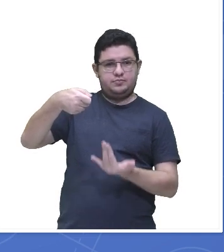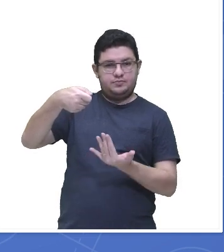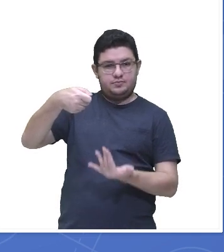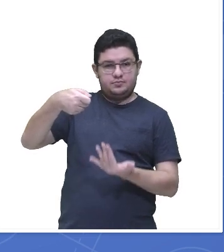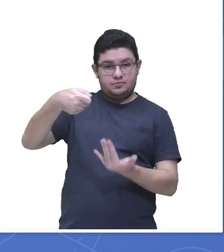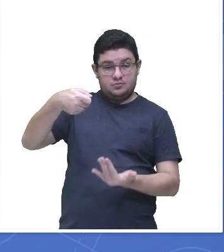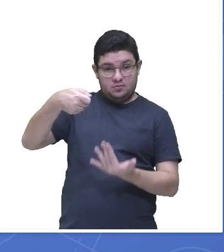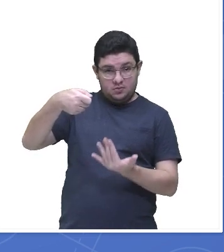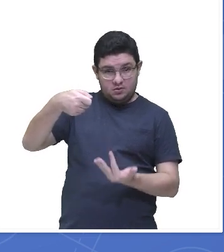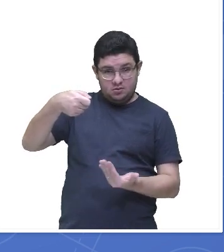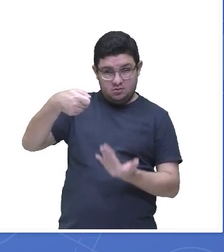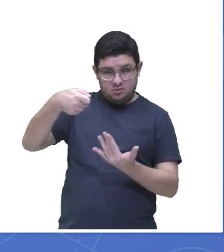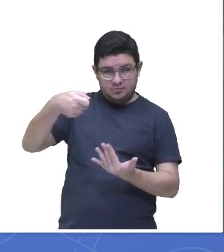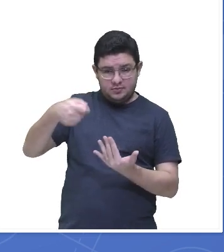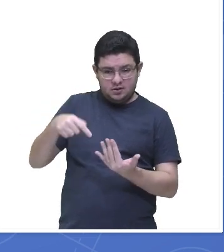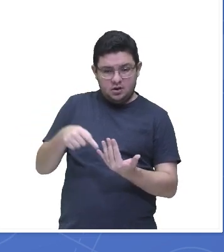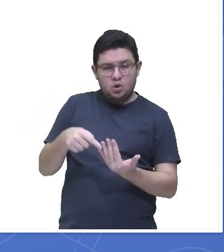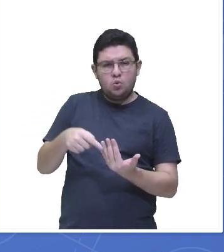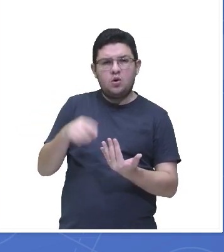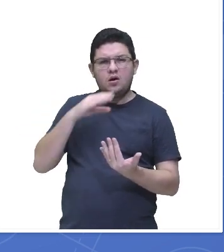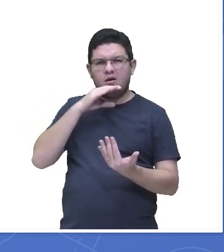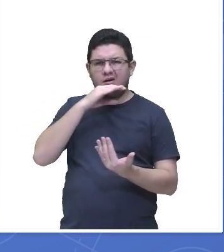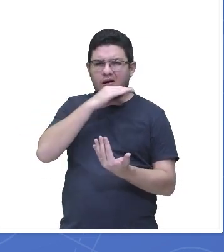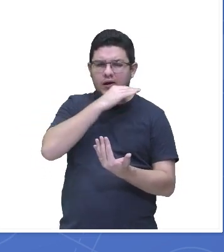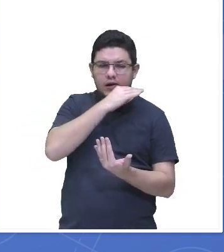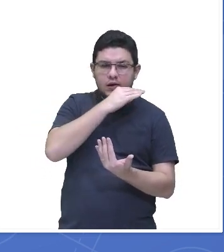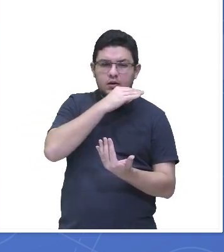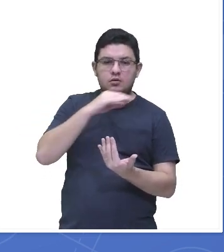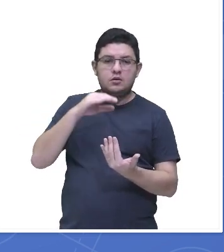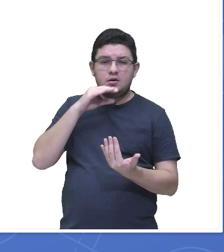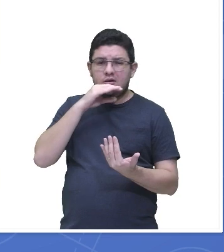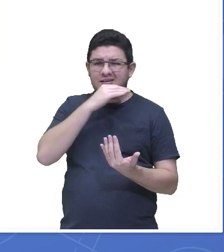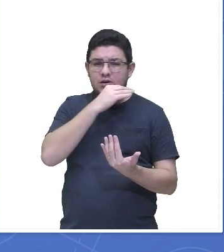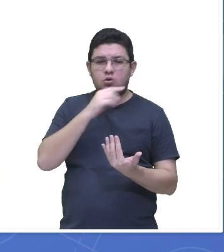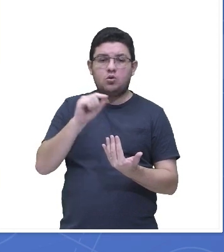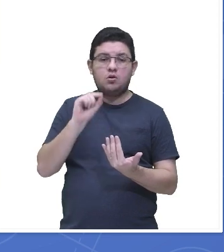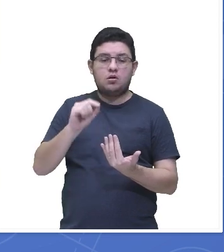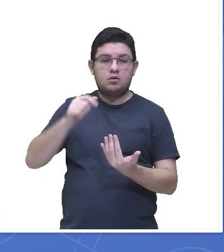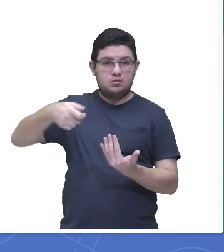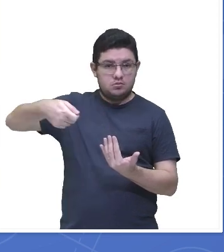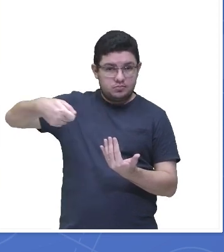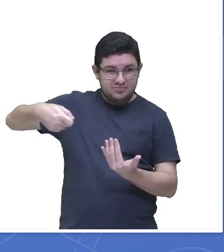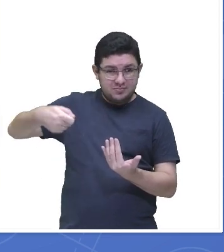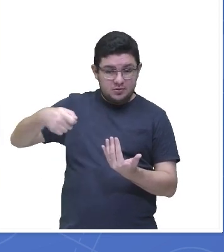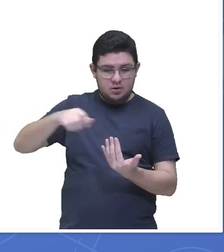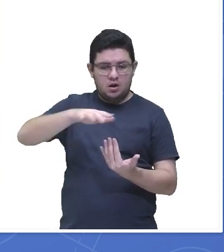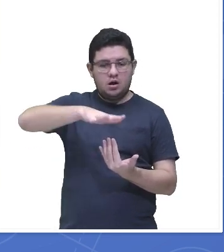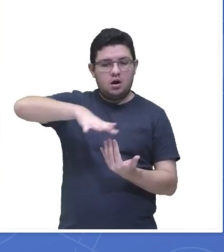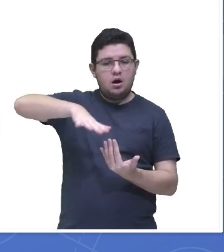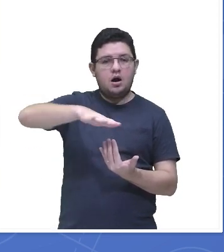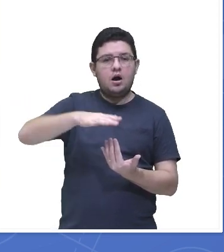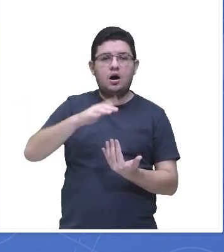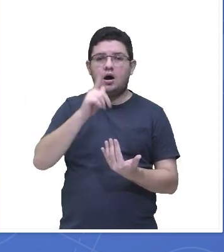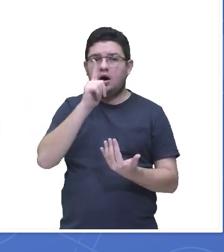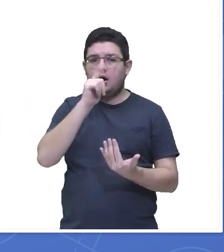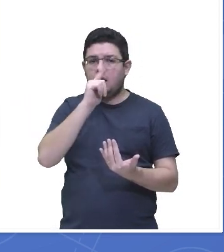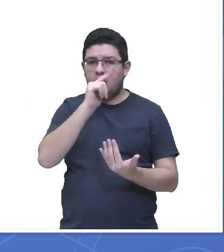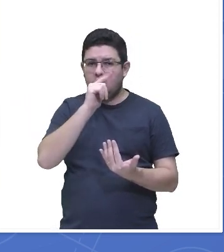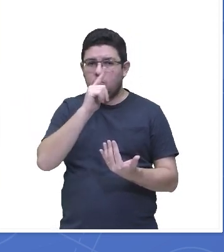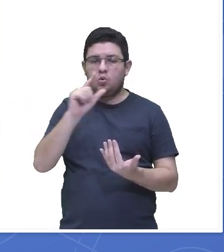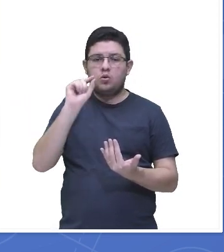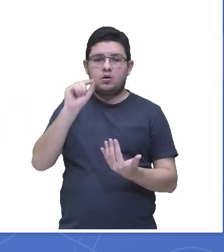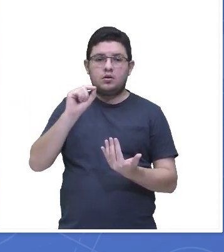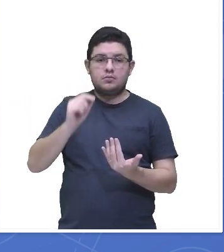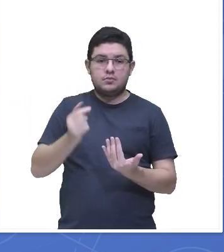né, próxima ao seu fundo. Então, essas massas de água que estão quentes, elas sobem e